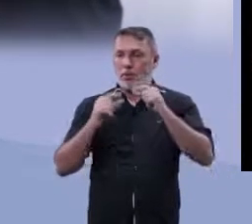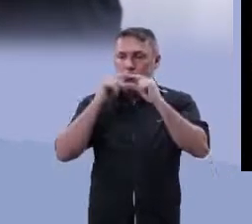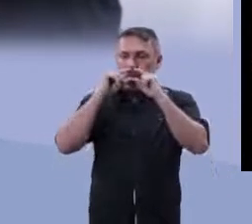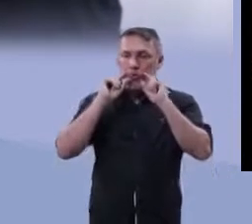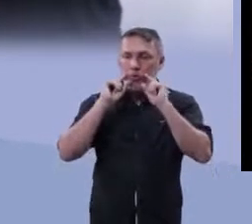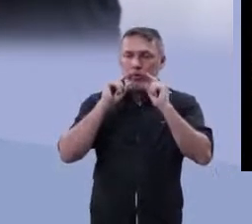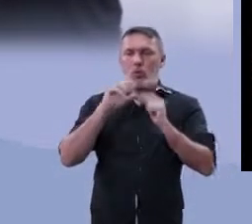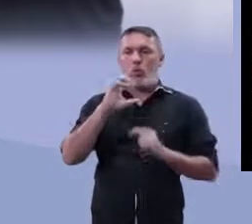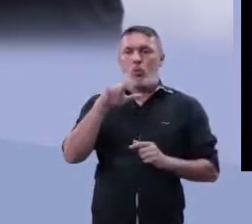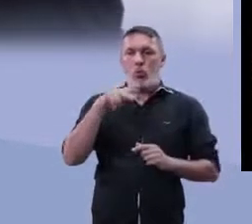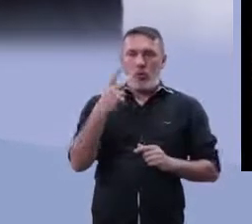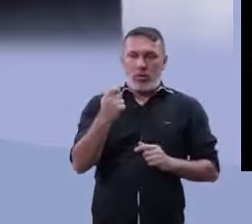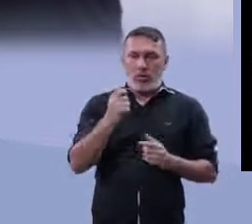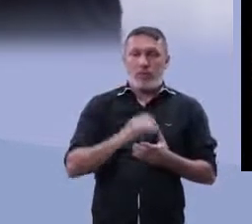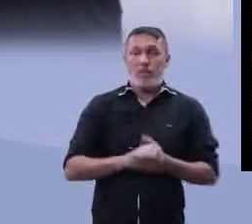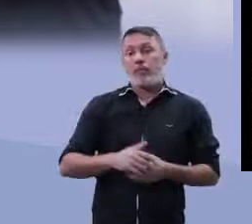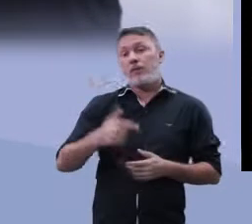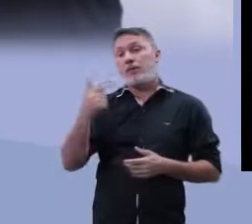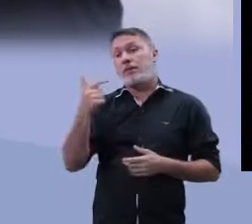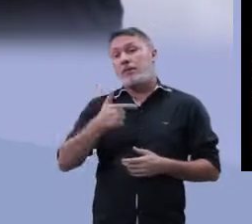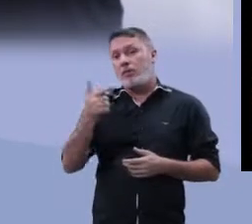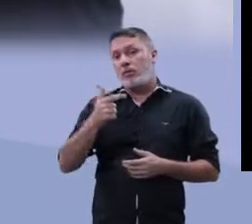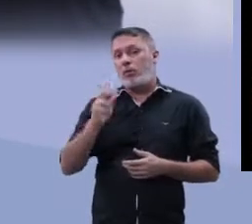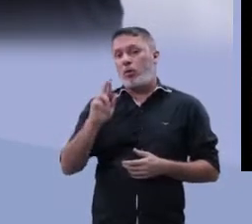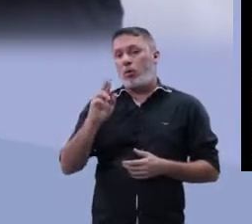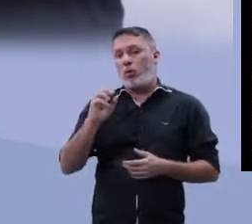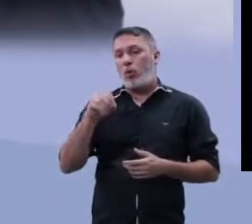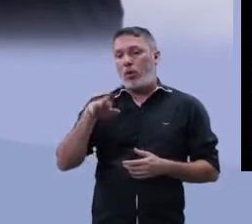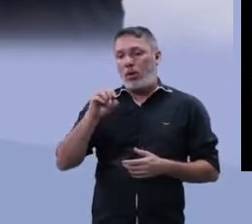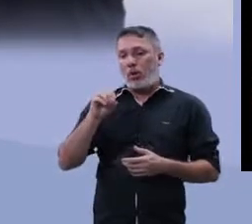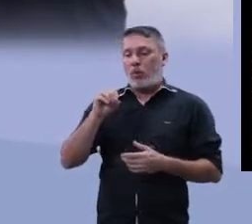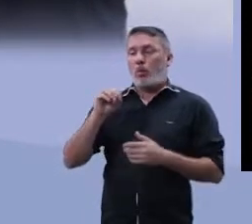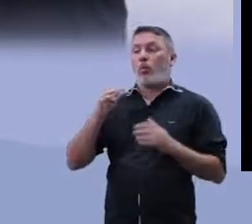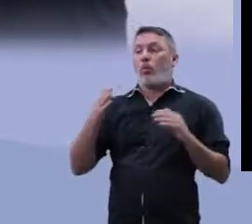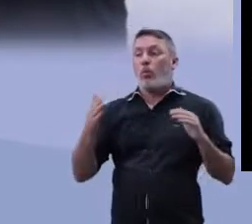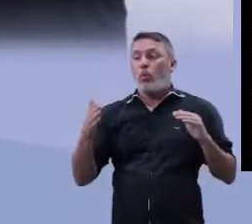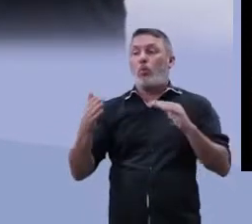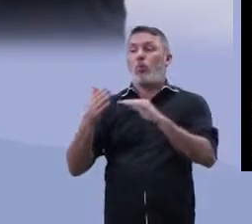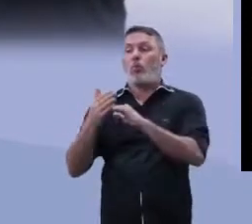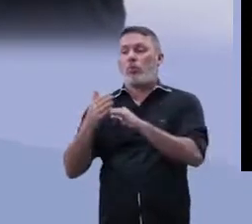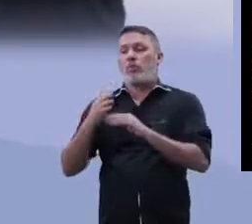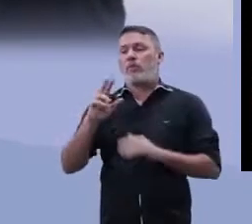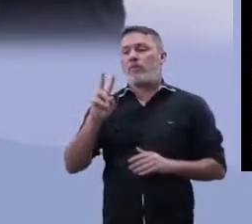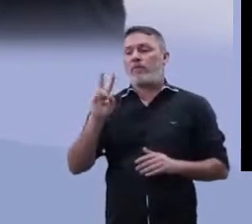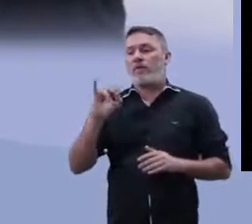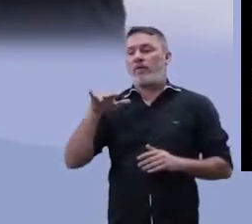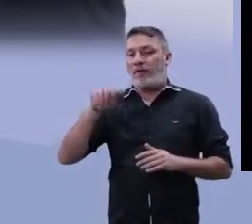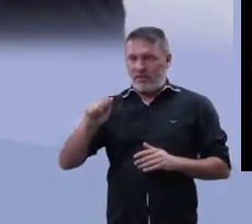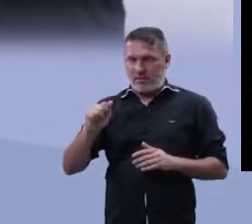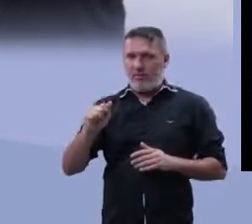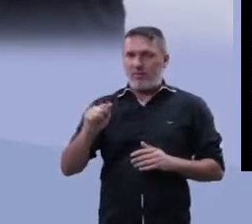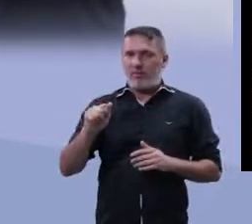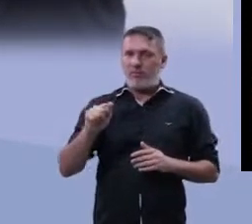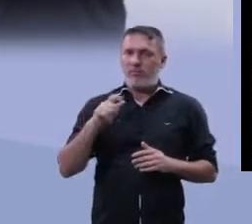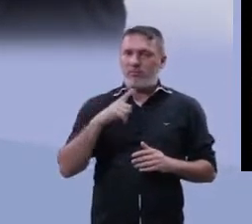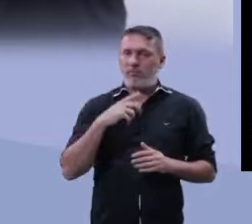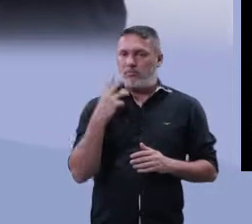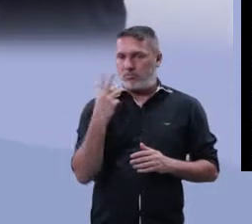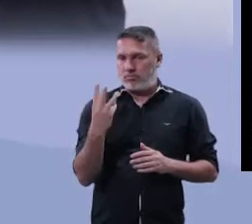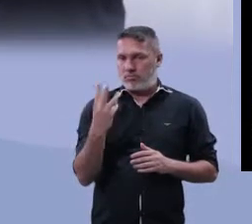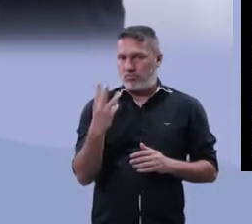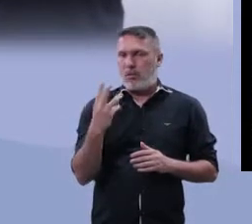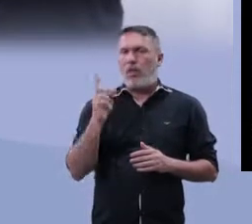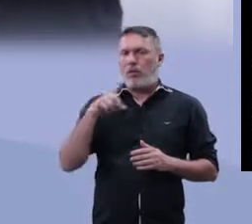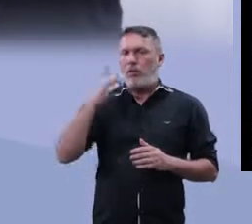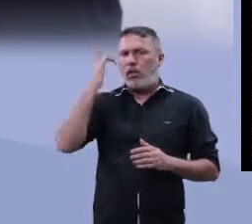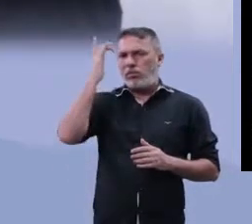tenho Euclides da Cunha, no meio, o Silvio Romero e no extremo, o Oliveira Viana. Né?